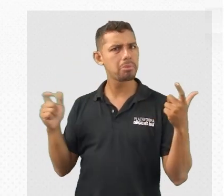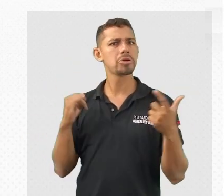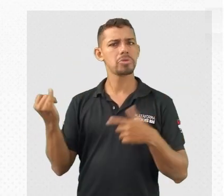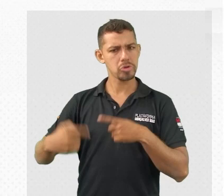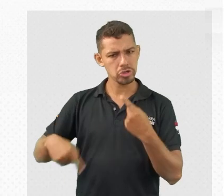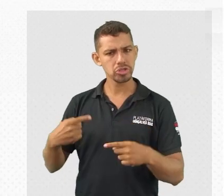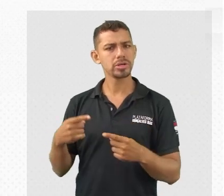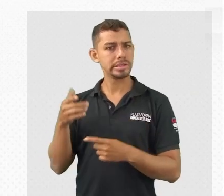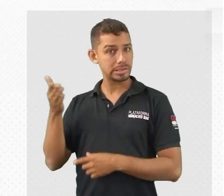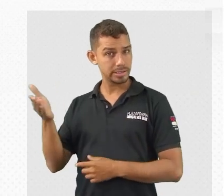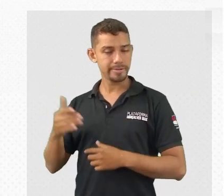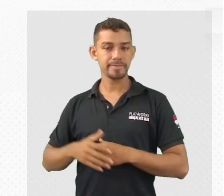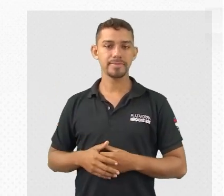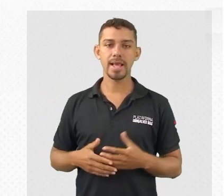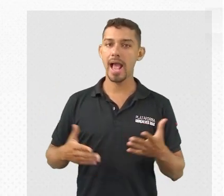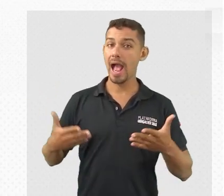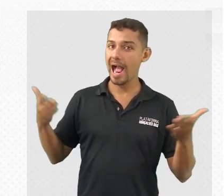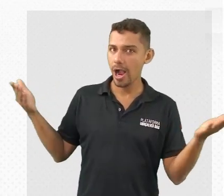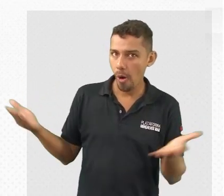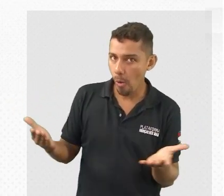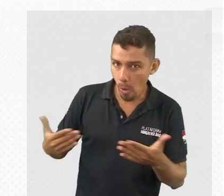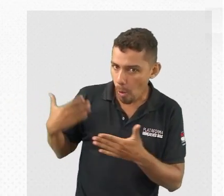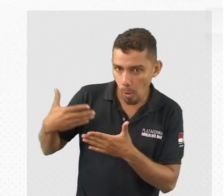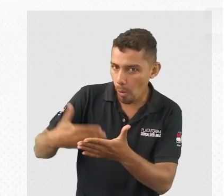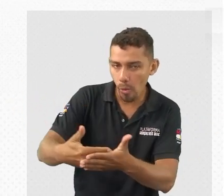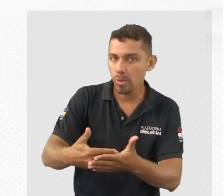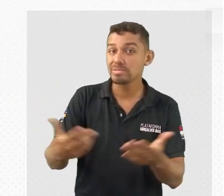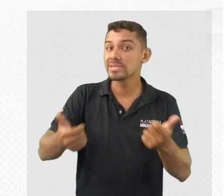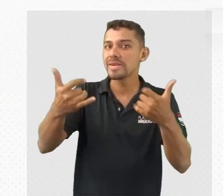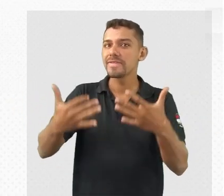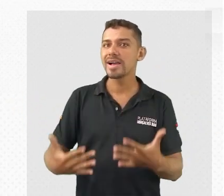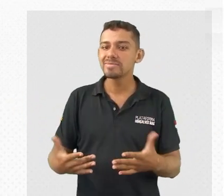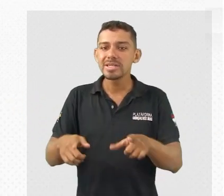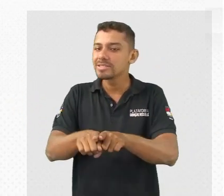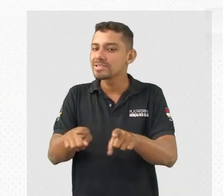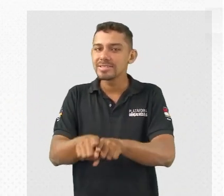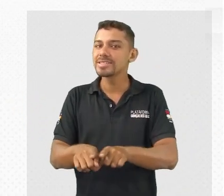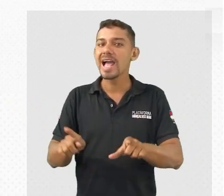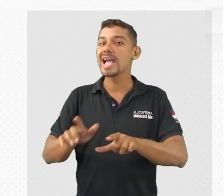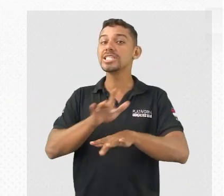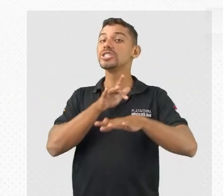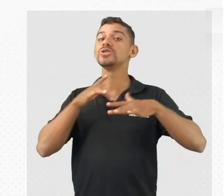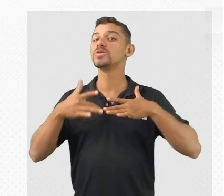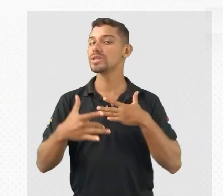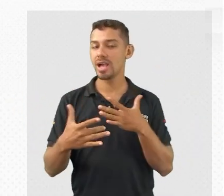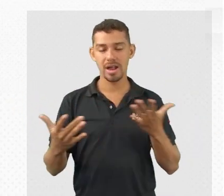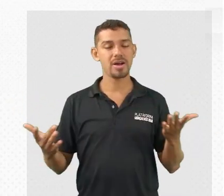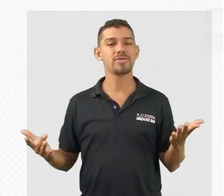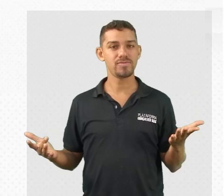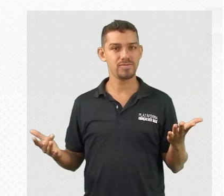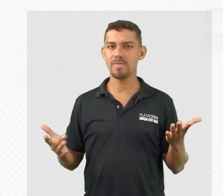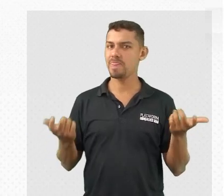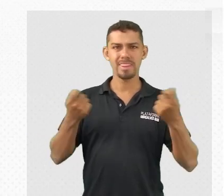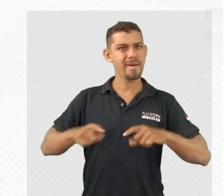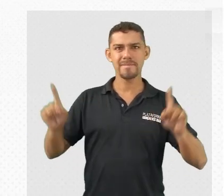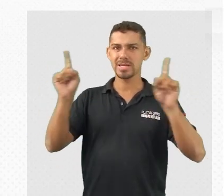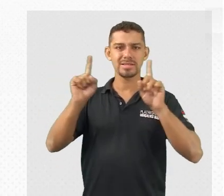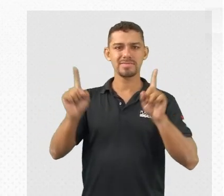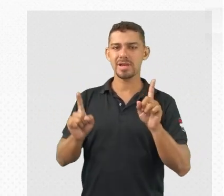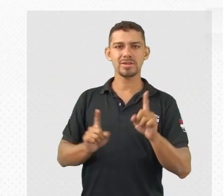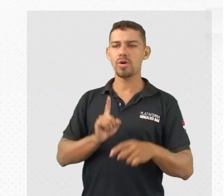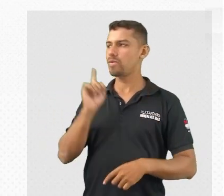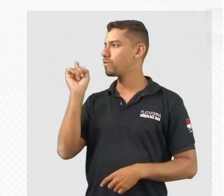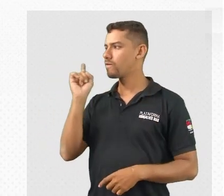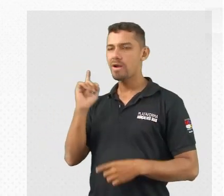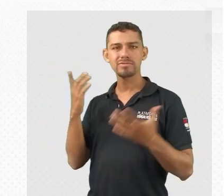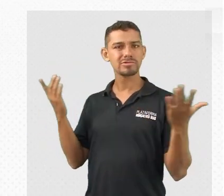política específica. O novo quarto poder já diz mais especificamente sobre as redes sociais, que não precisa mais contar com a